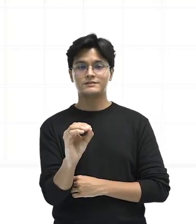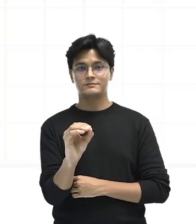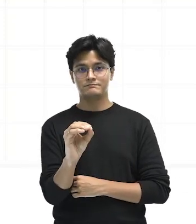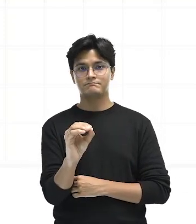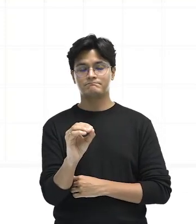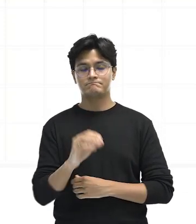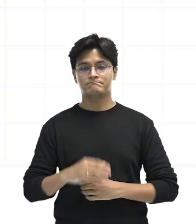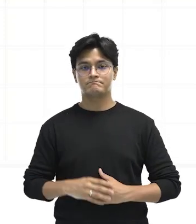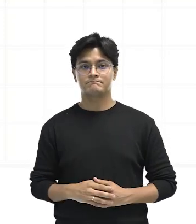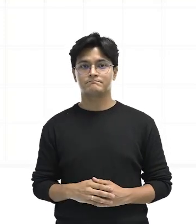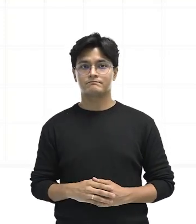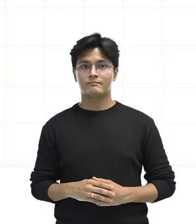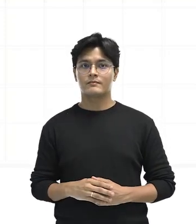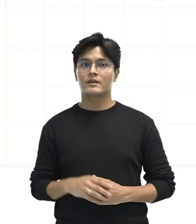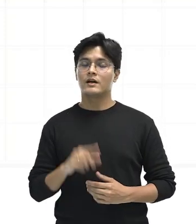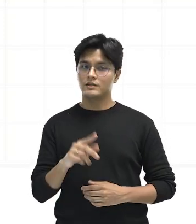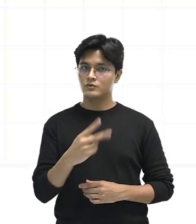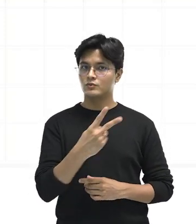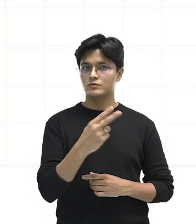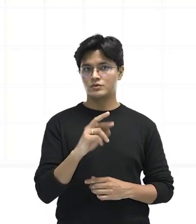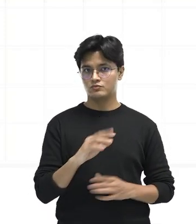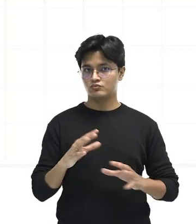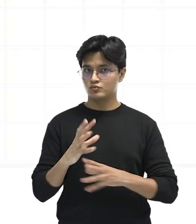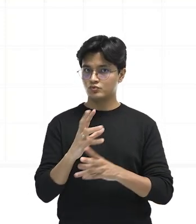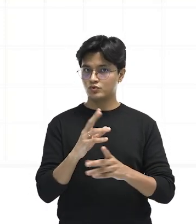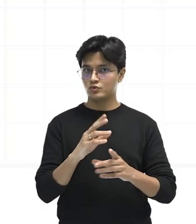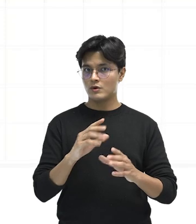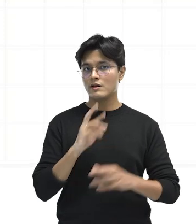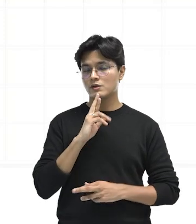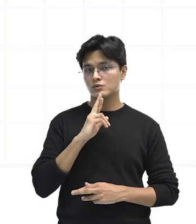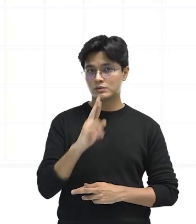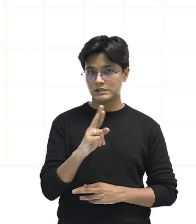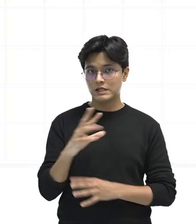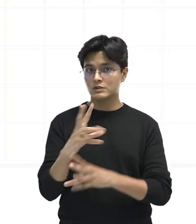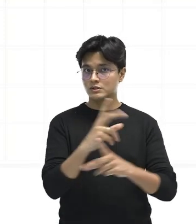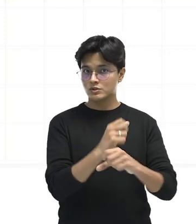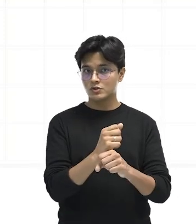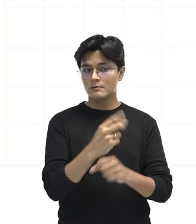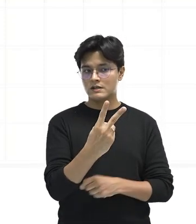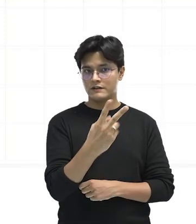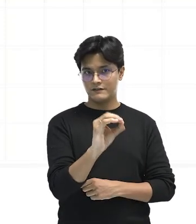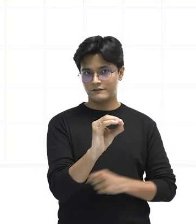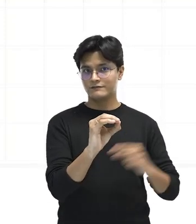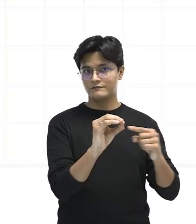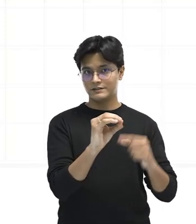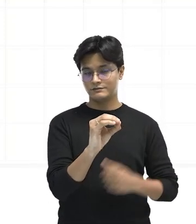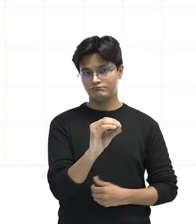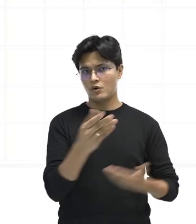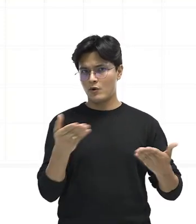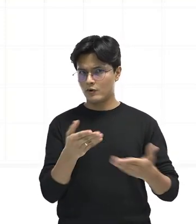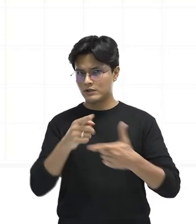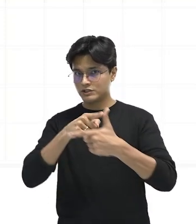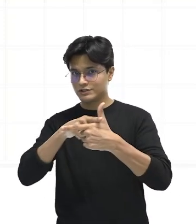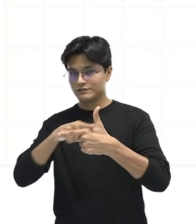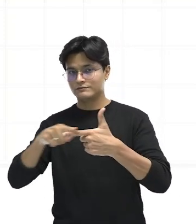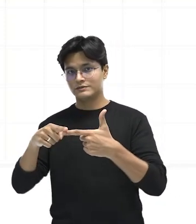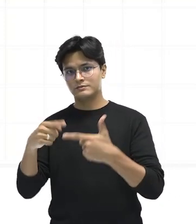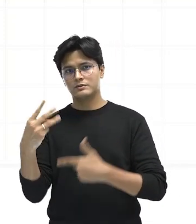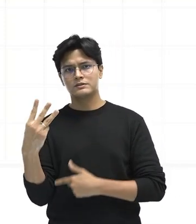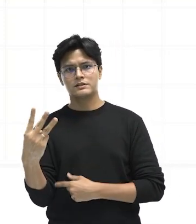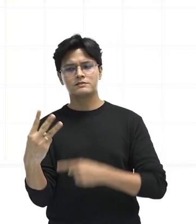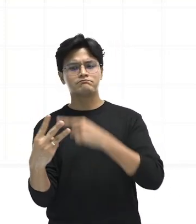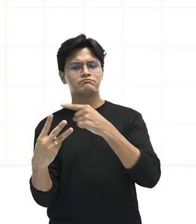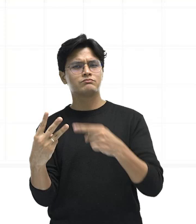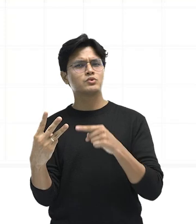aí, nós iremos dividir esse total aqui, resultado da soma, iremos dividir por 3. E por que